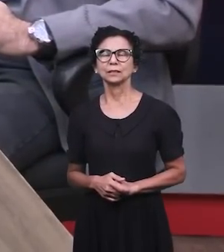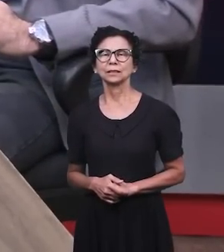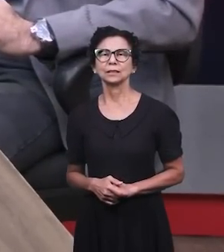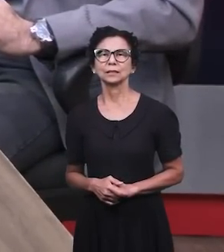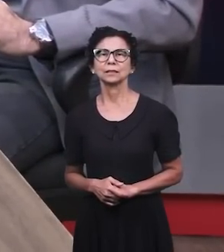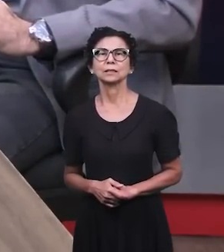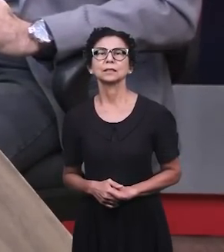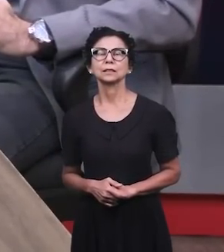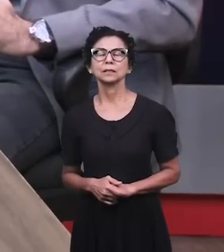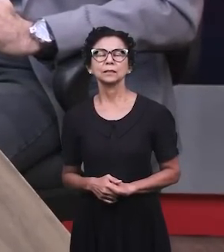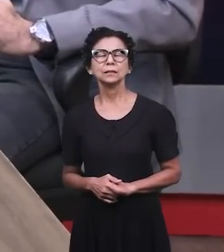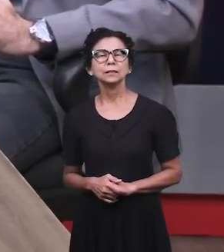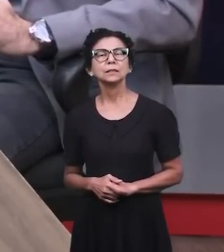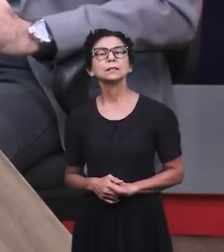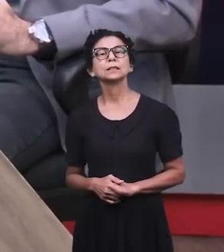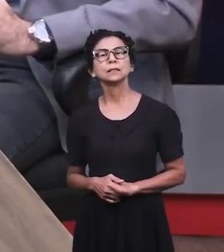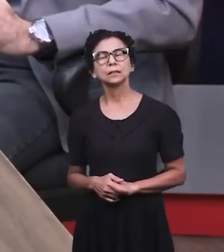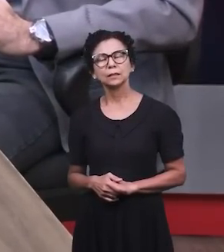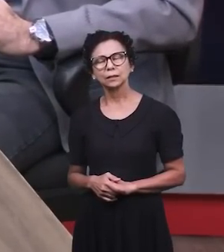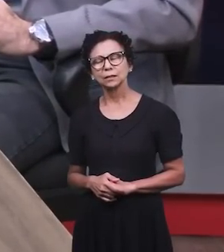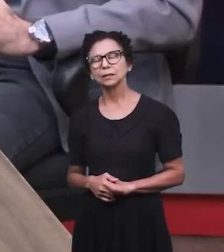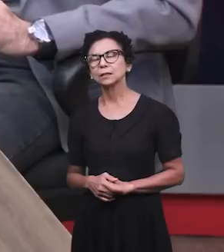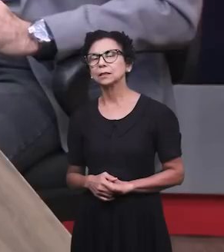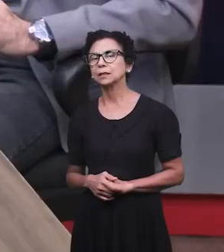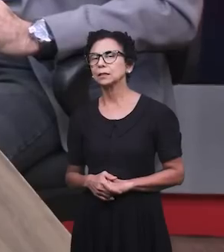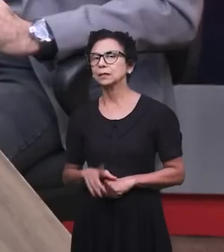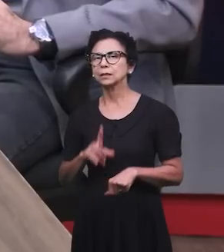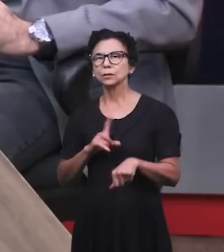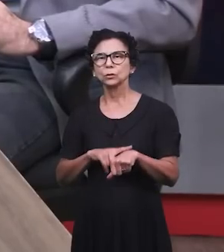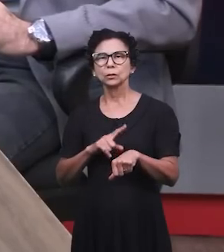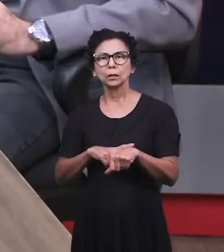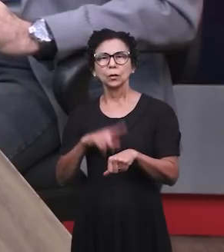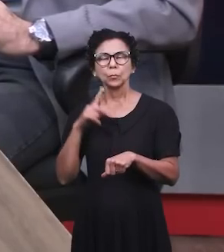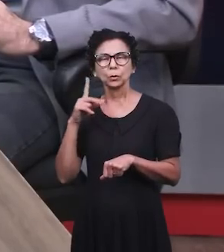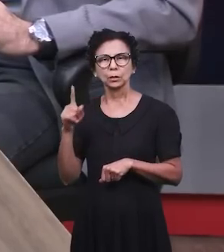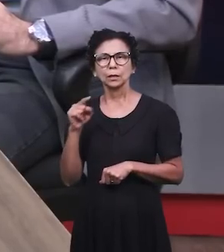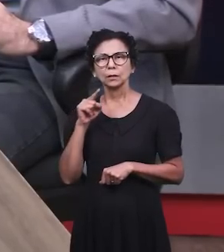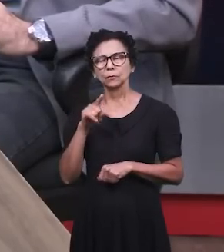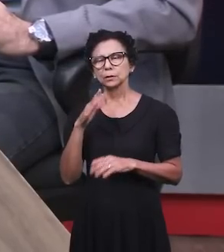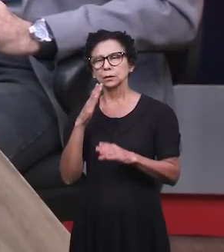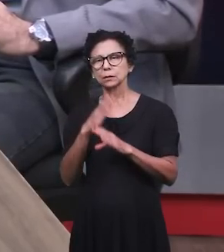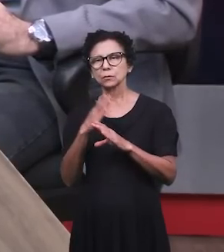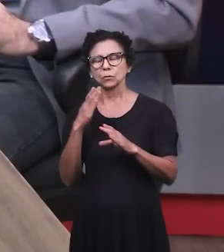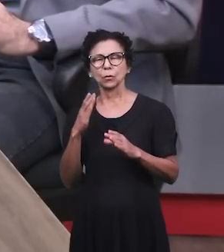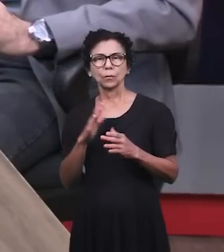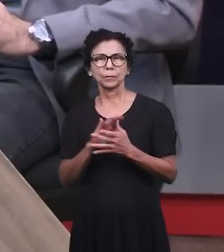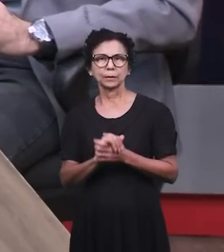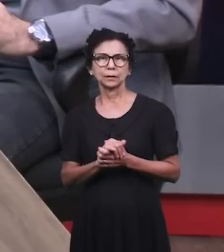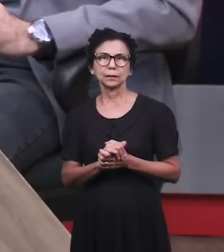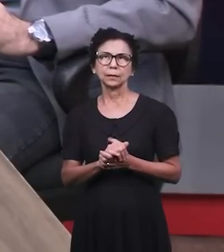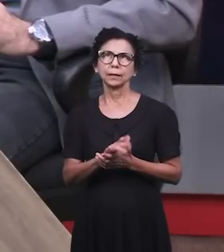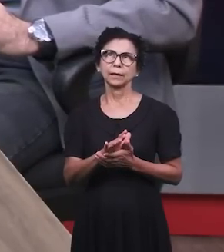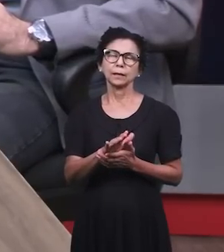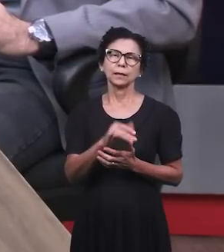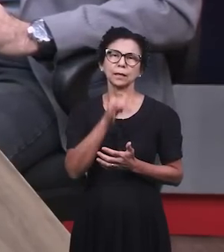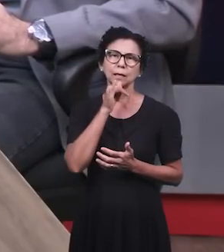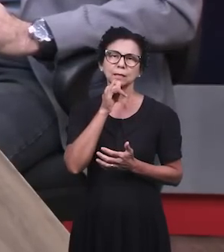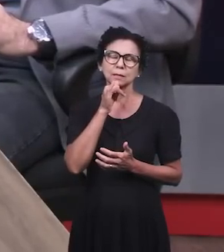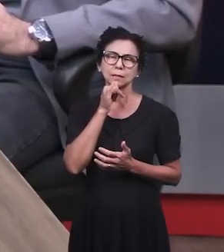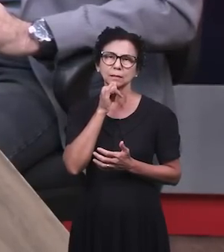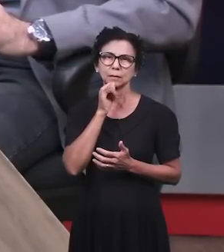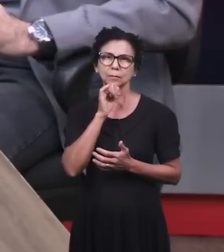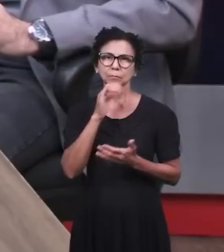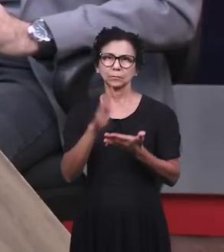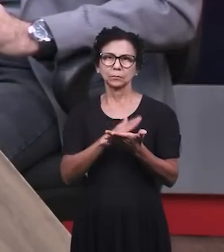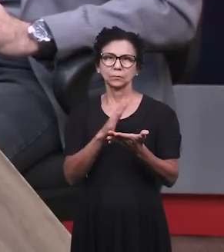a esse segredo no tempo que ele deseja. O livro de Cantares, por exemplo, ficou 2000 anos,